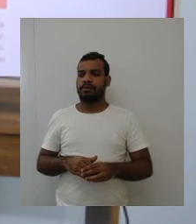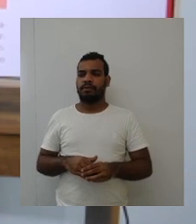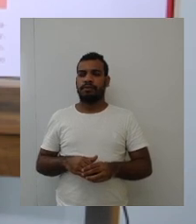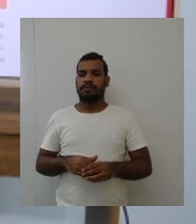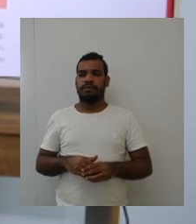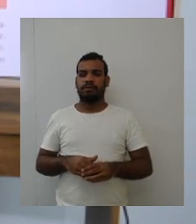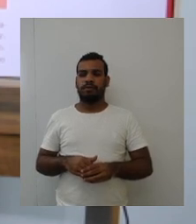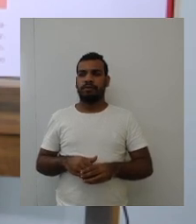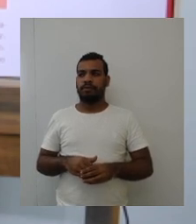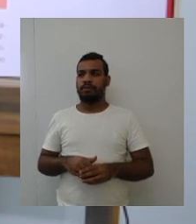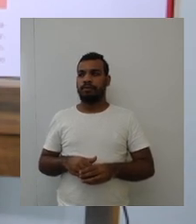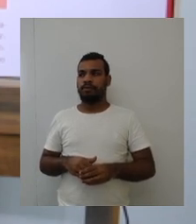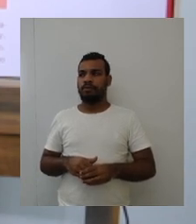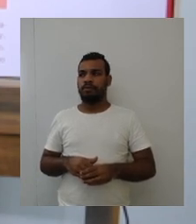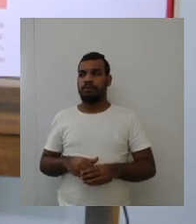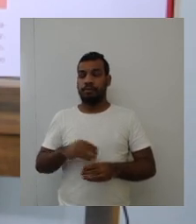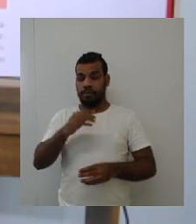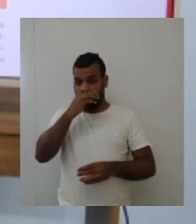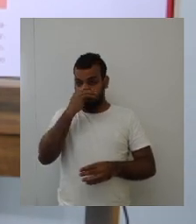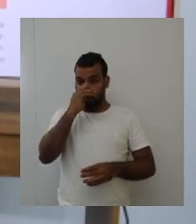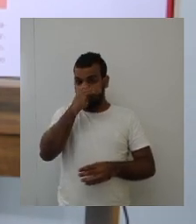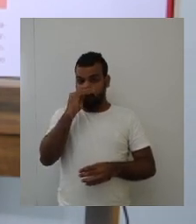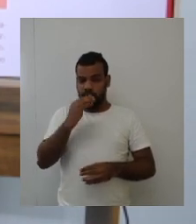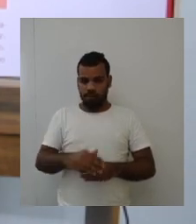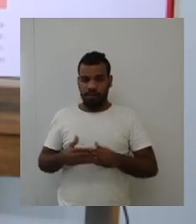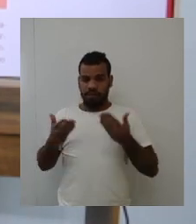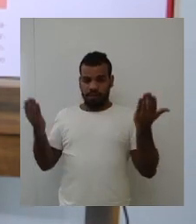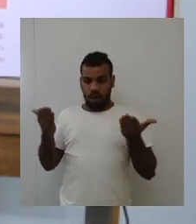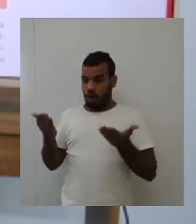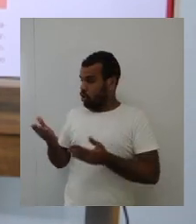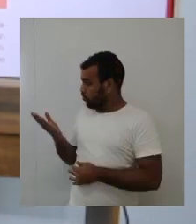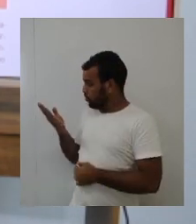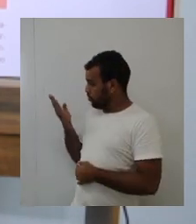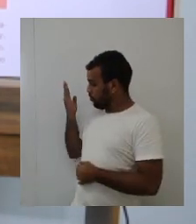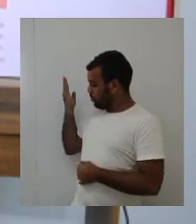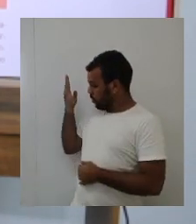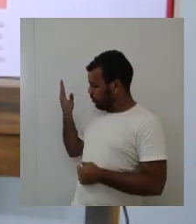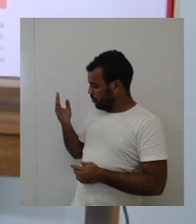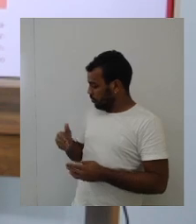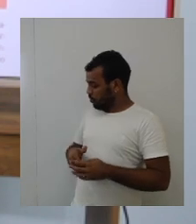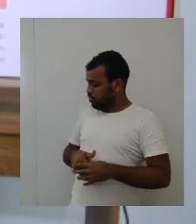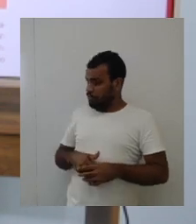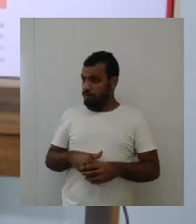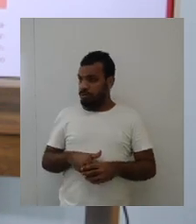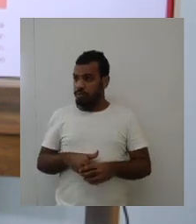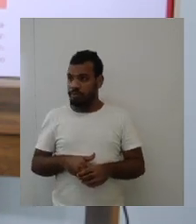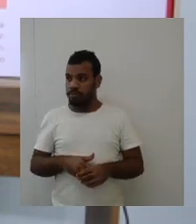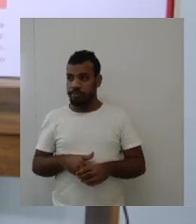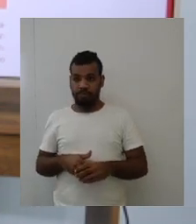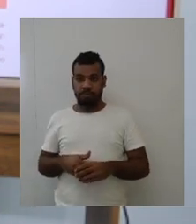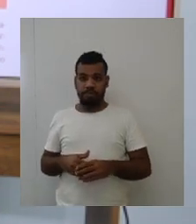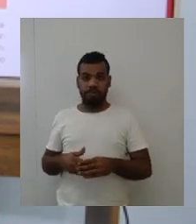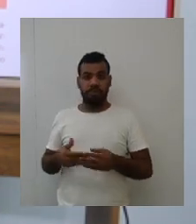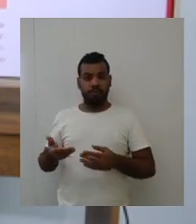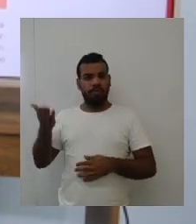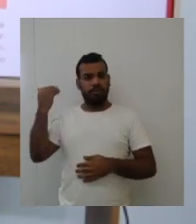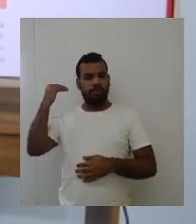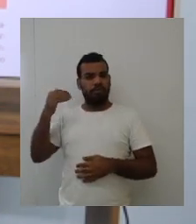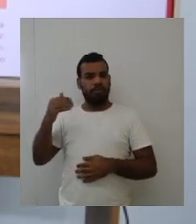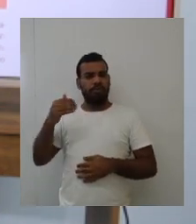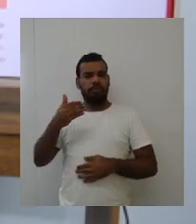né? E aí, eu trouxe para vocês um material que foi divulgado